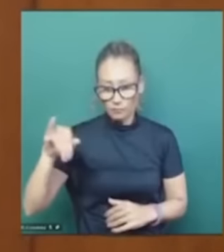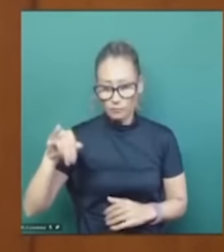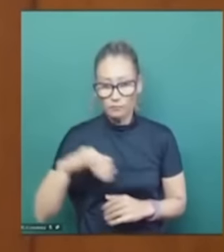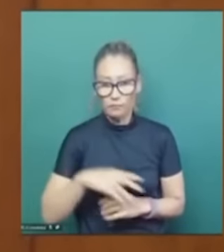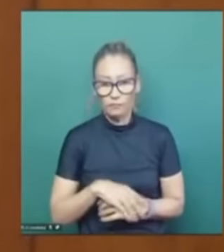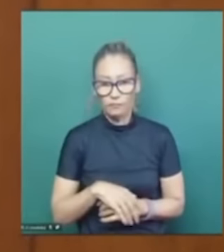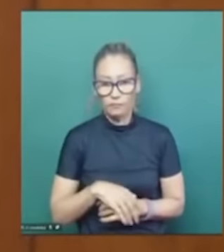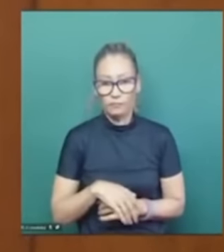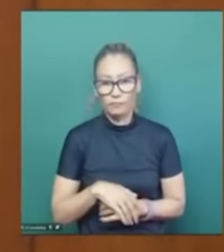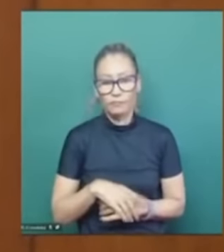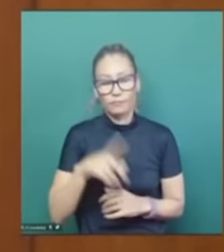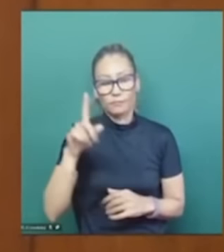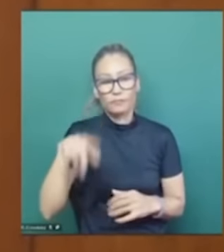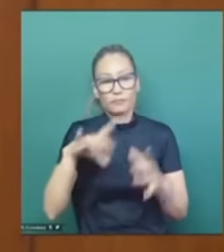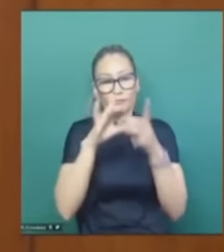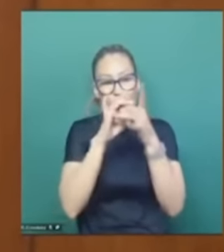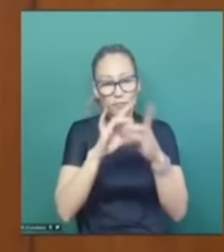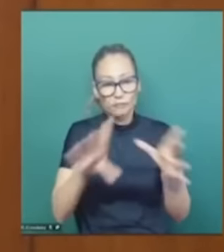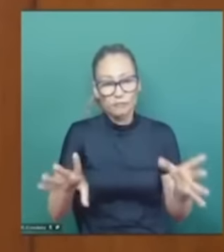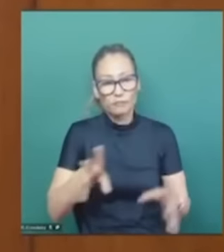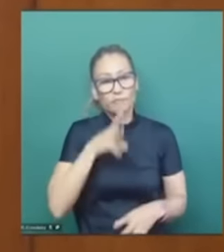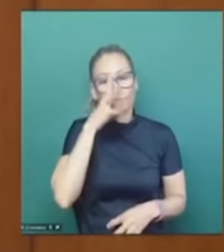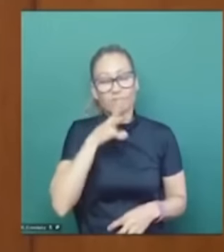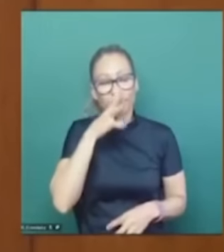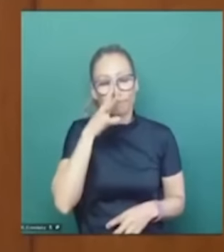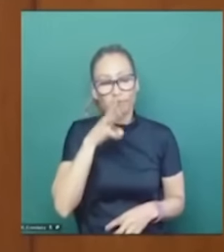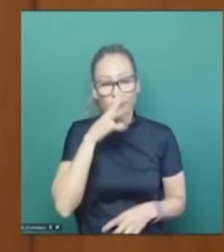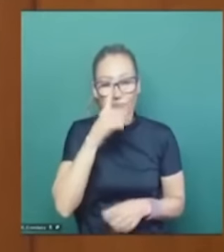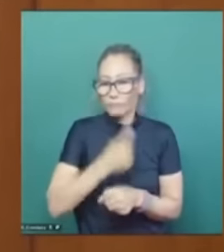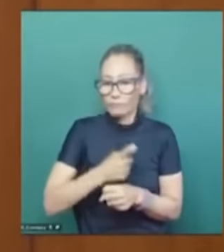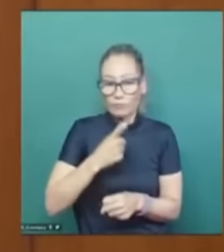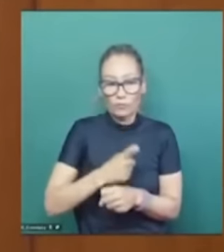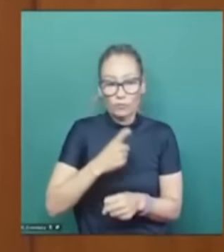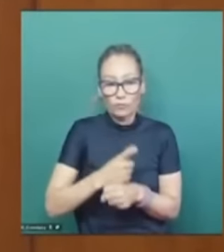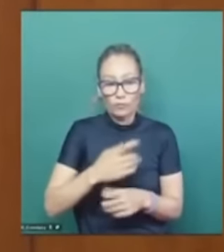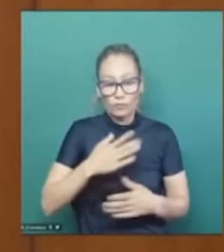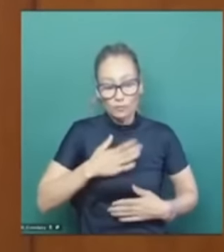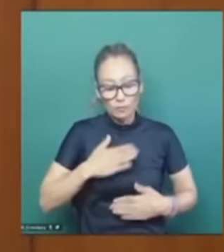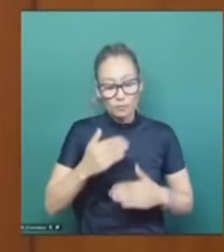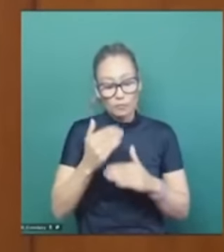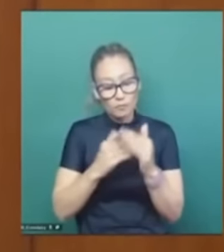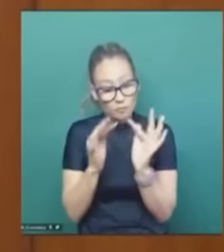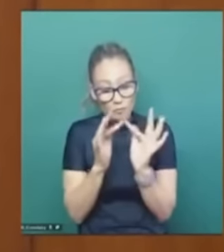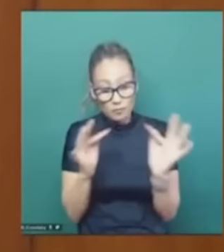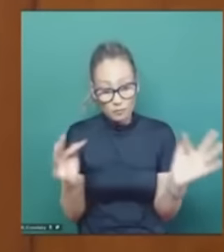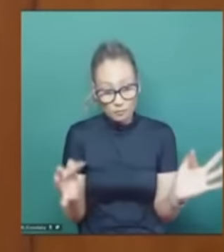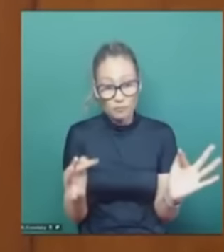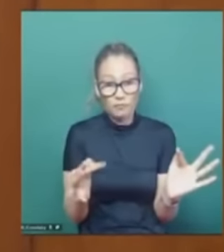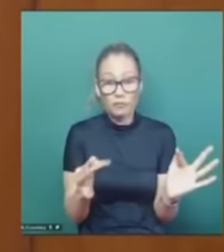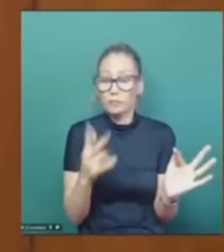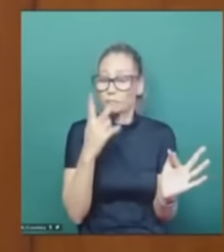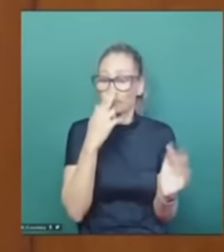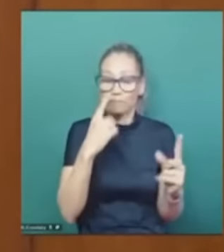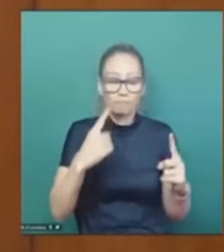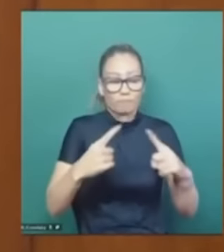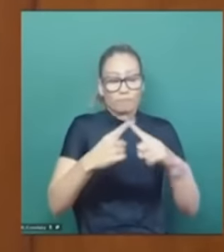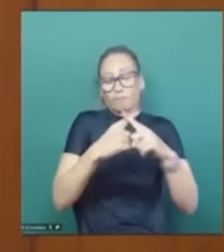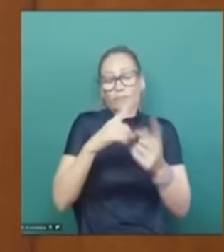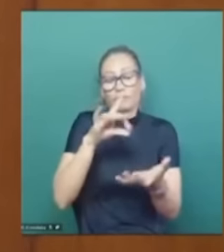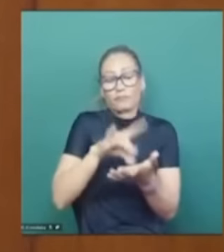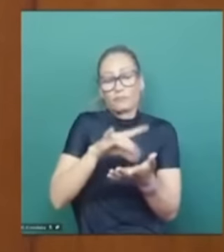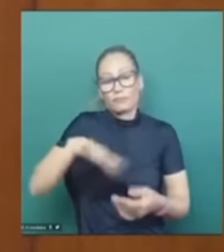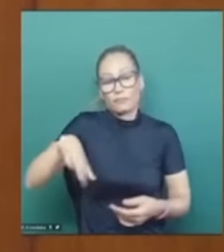demonização estúpida e demagoga que, na minha humilde leitura, simplesmente mostra um total descompasso entre a realidade. Mas é muito